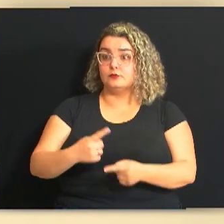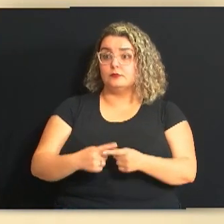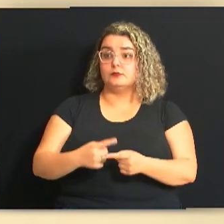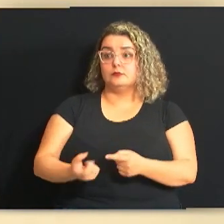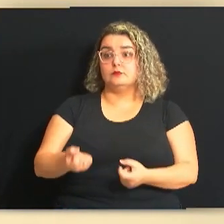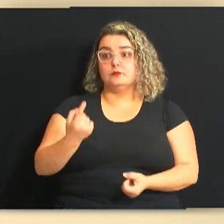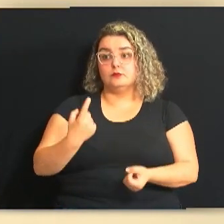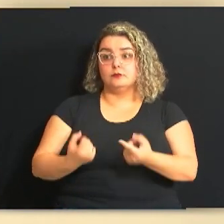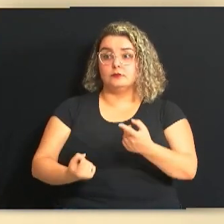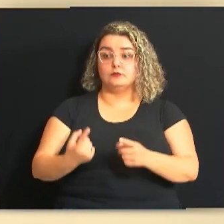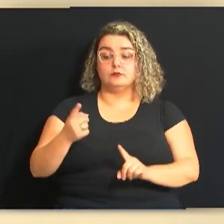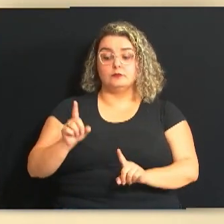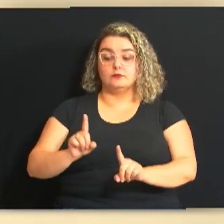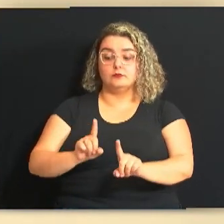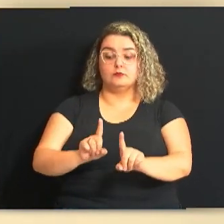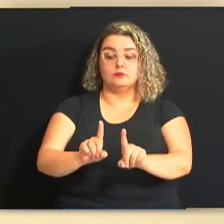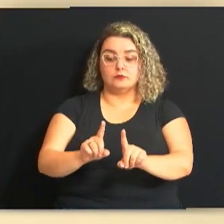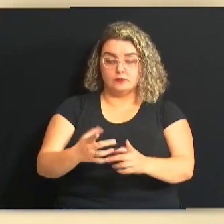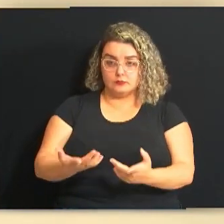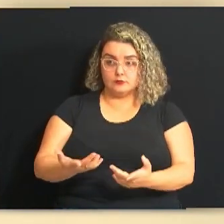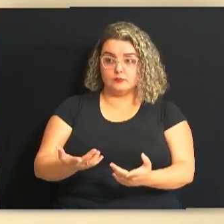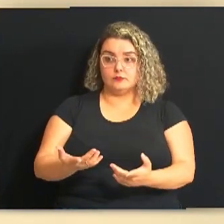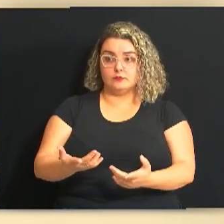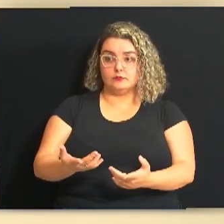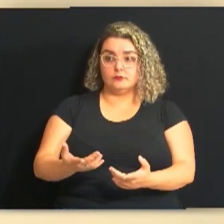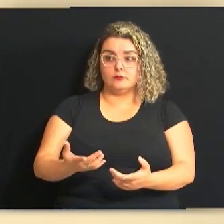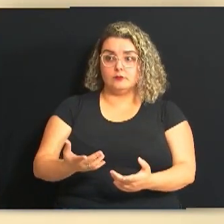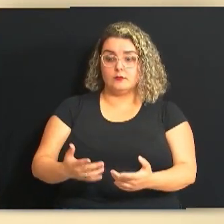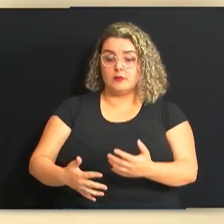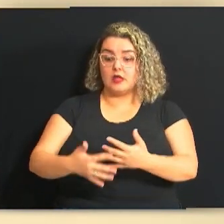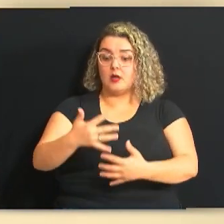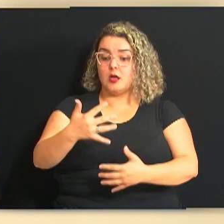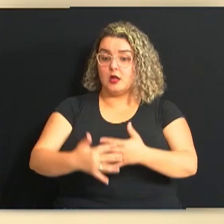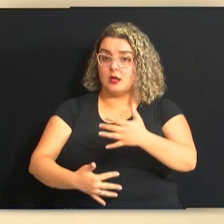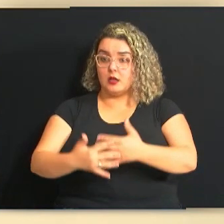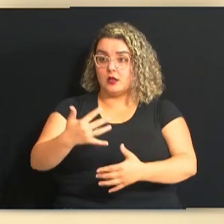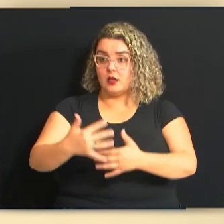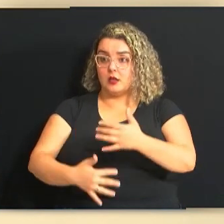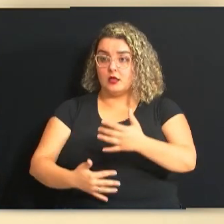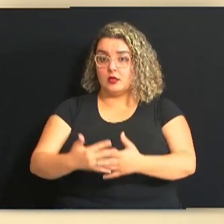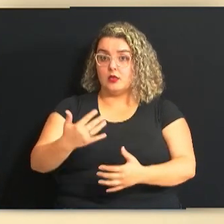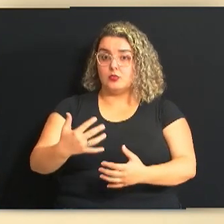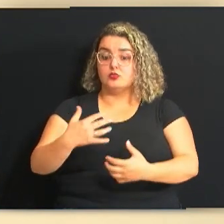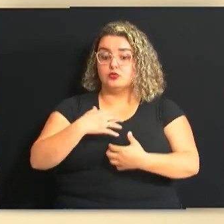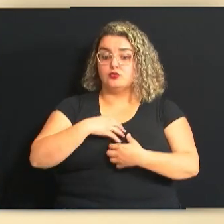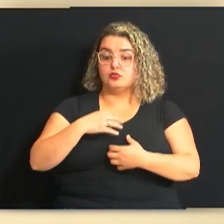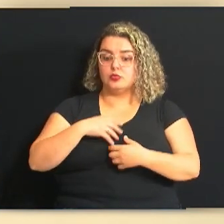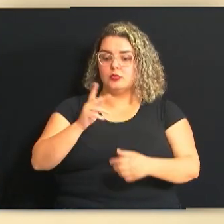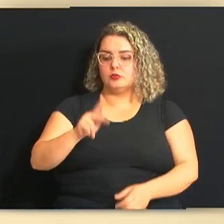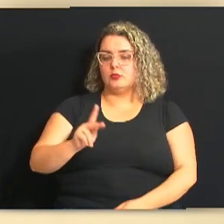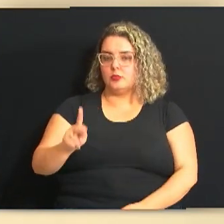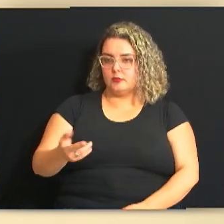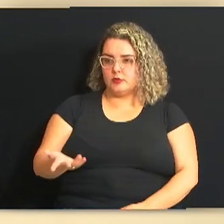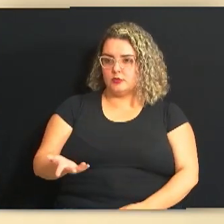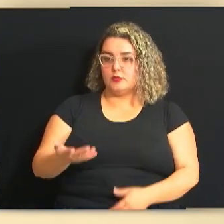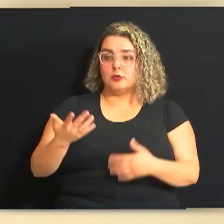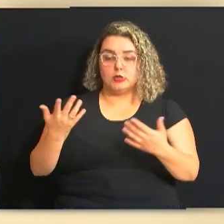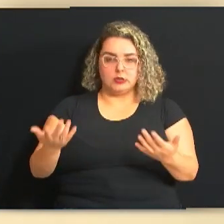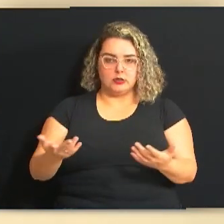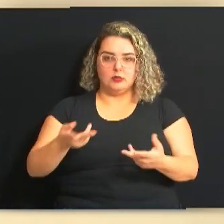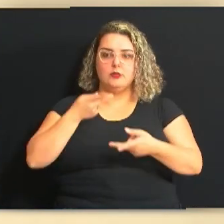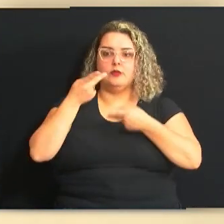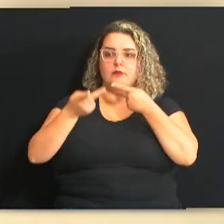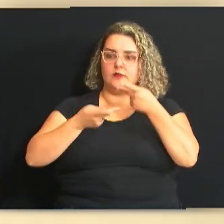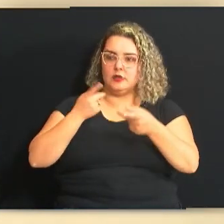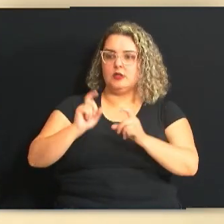acompanhantes estavam interferindo na didática do professor. Então, foi falado na